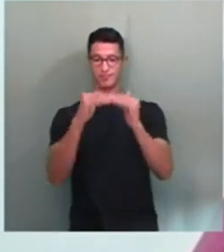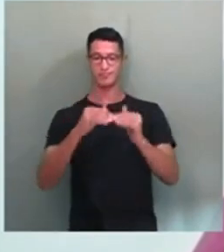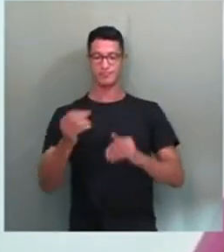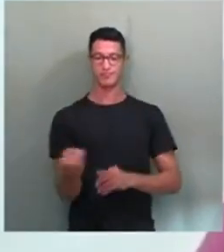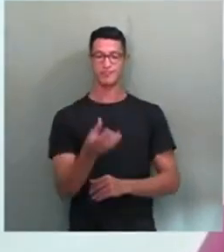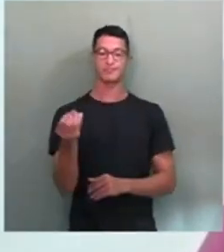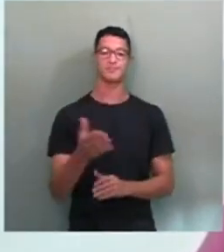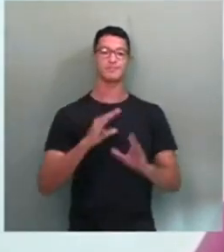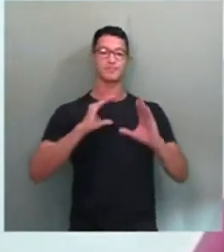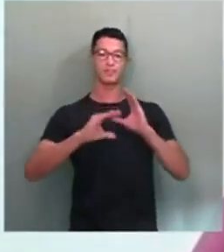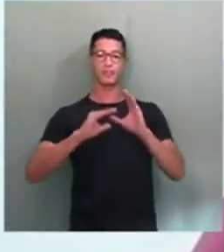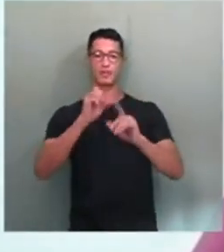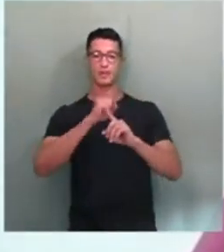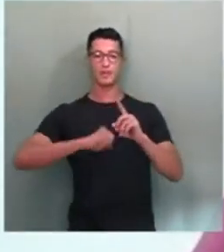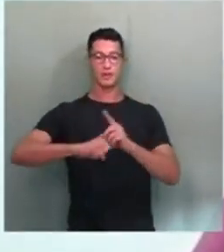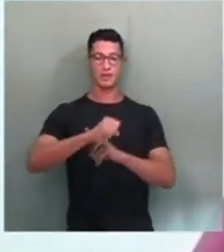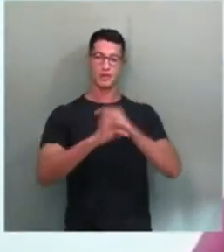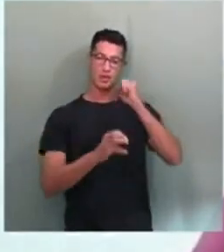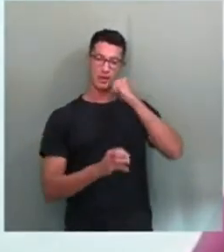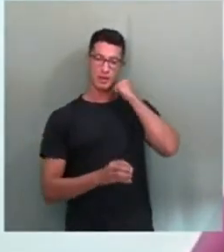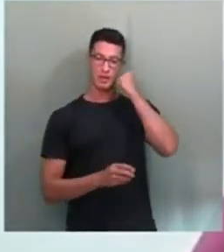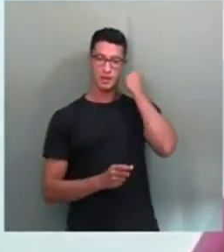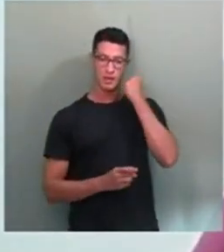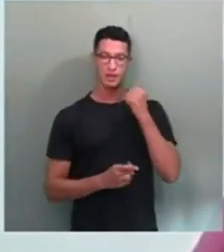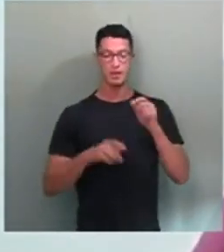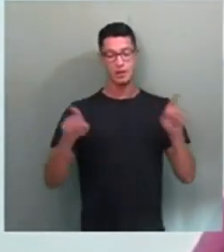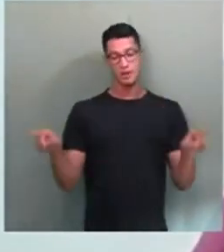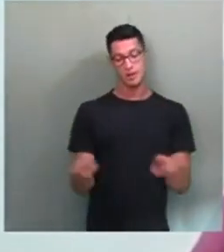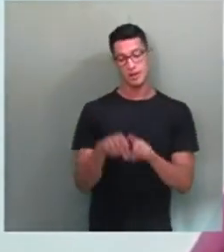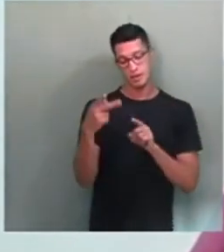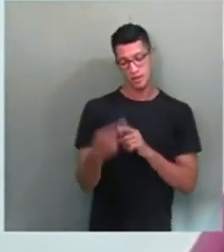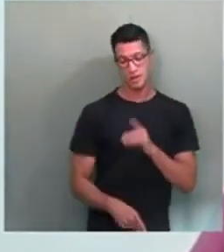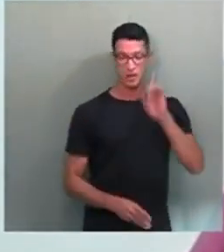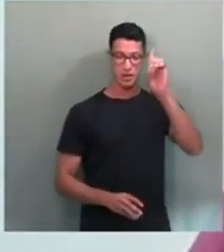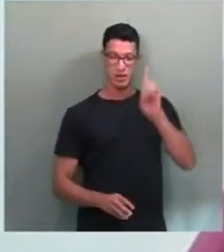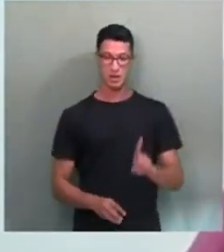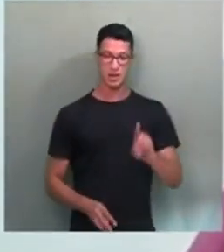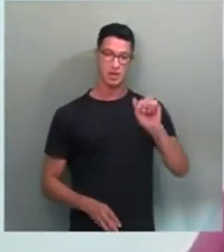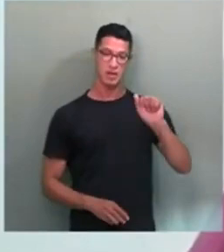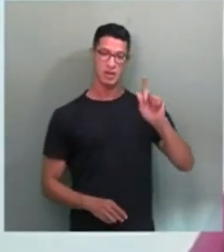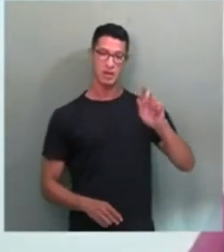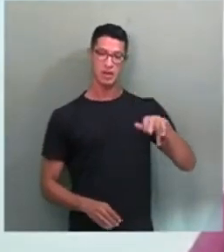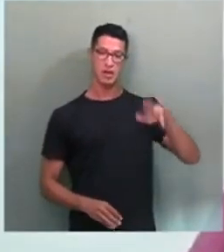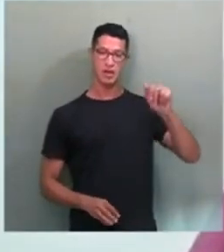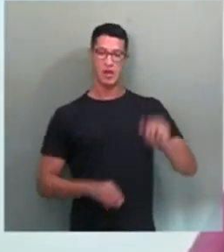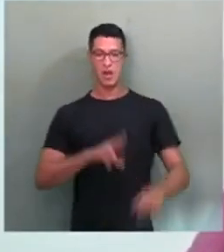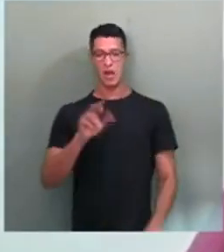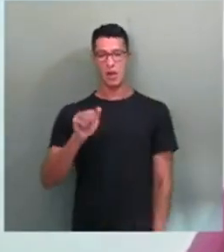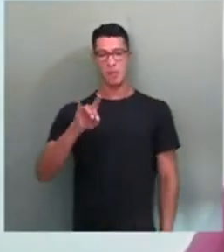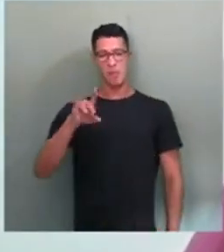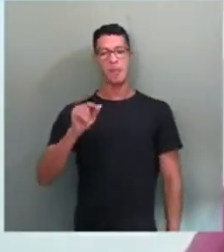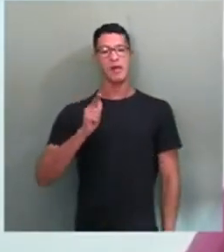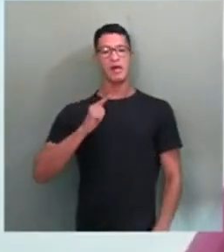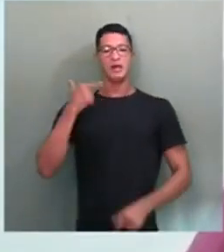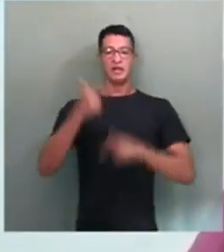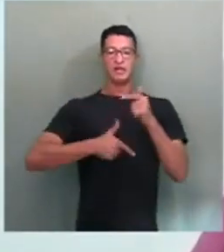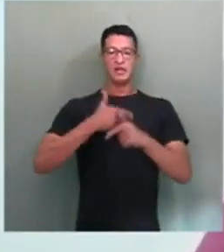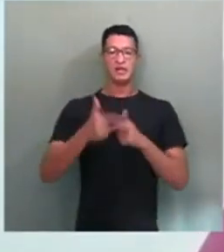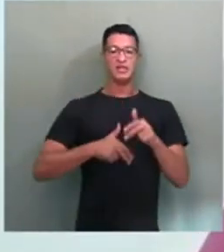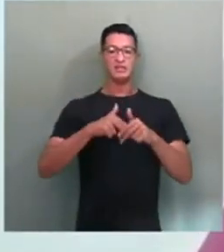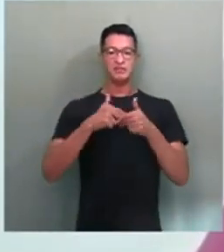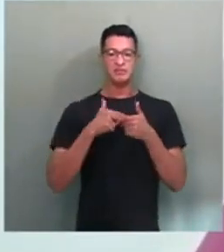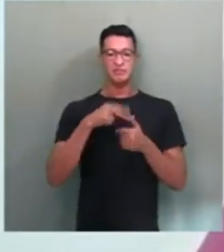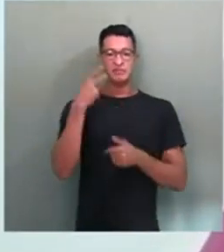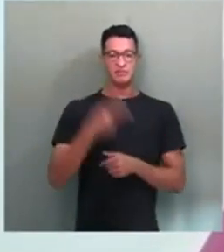a comunicação social do Senado Federal nesta direção. A Agência e Rádio Senado têm trabalhado a partir